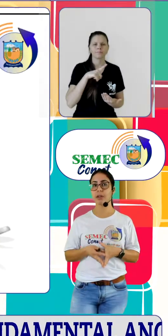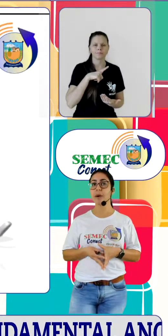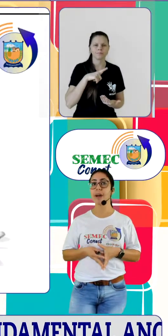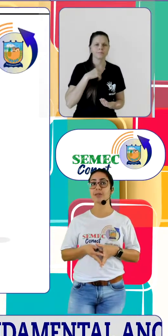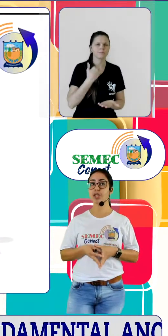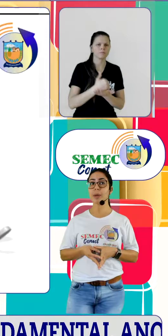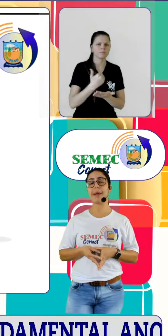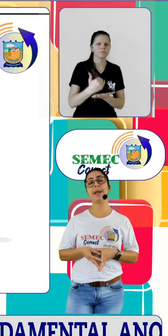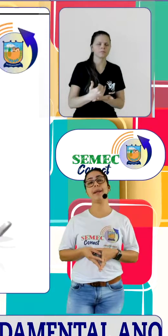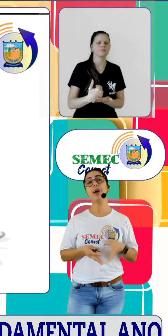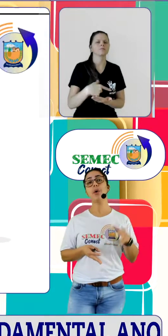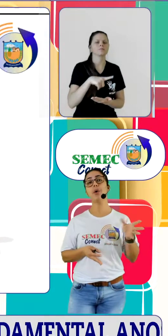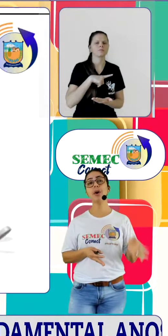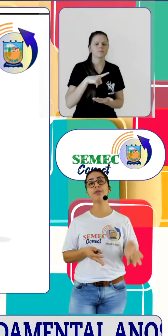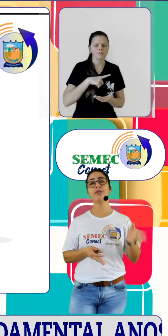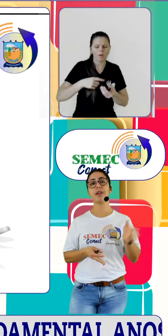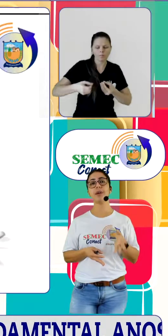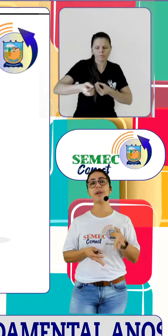número de doações também,